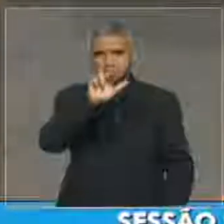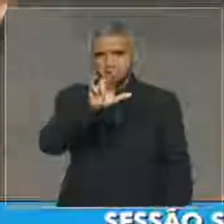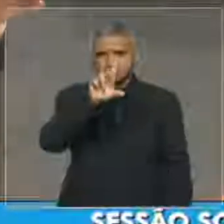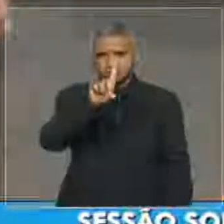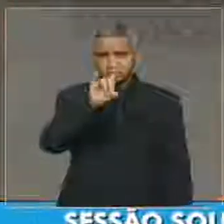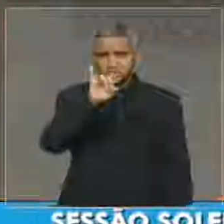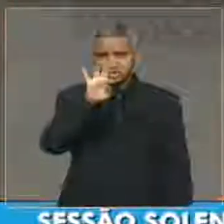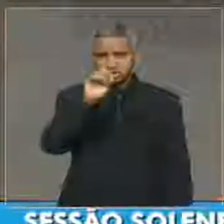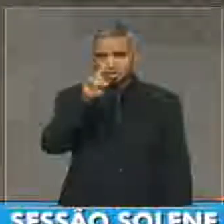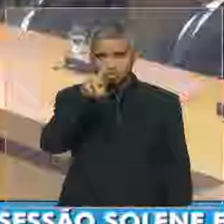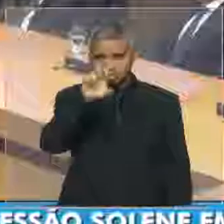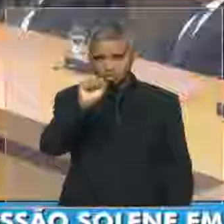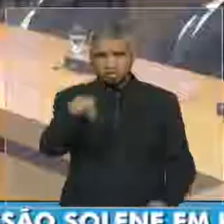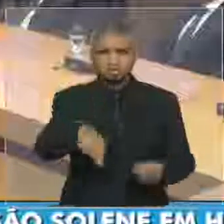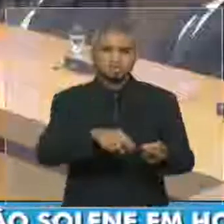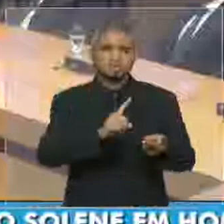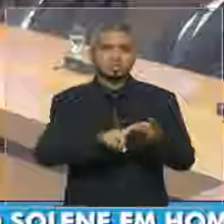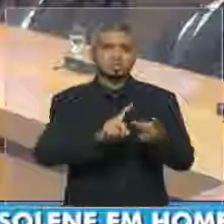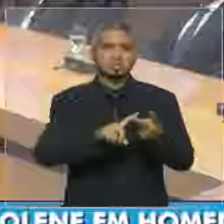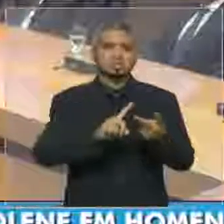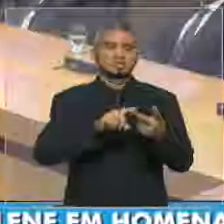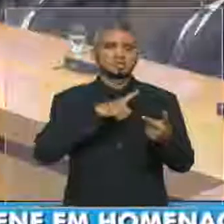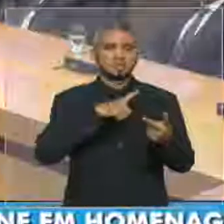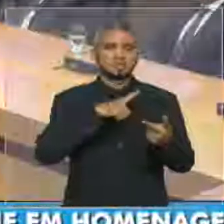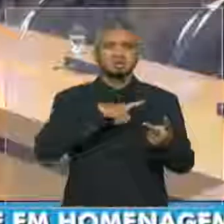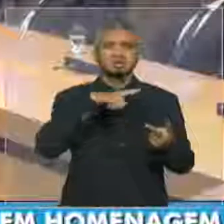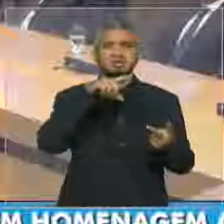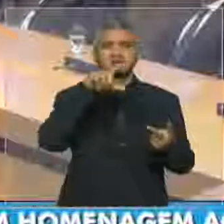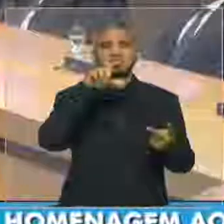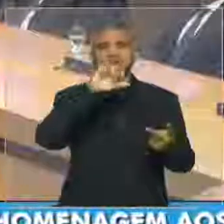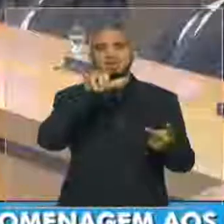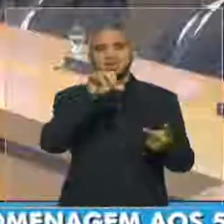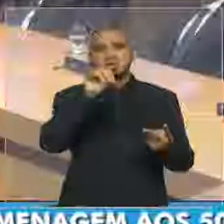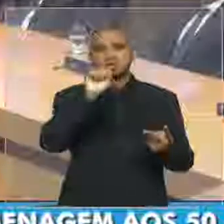Afonso Augusto Ribeiro da Costa e muitos outros.